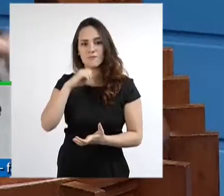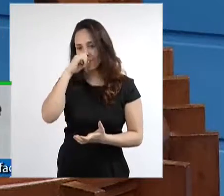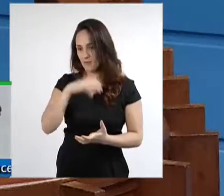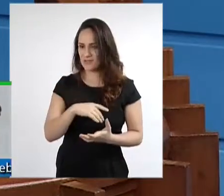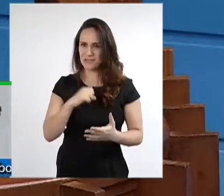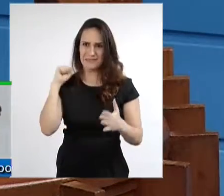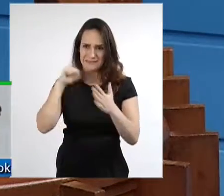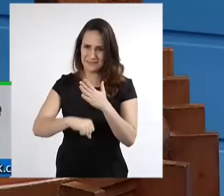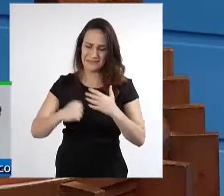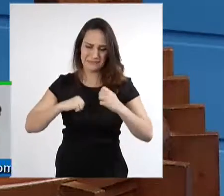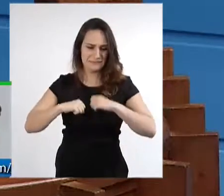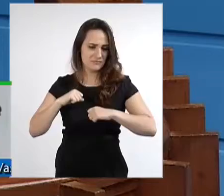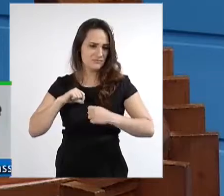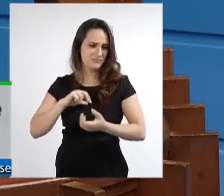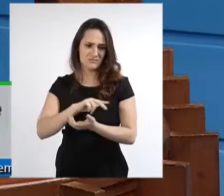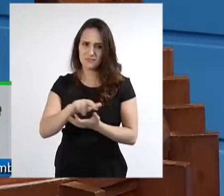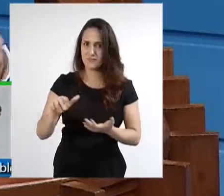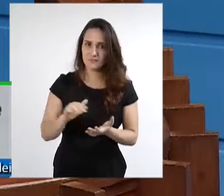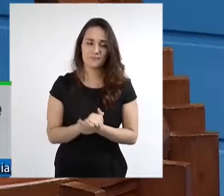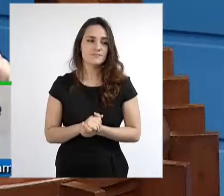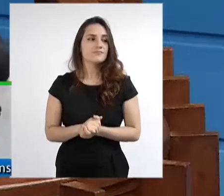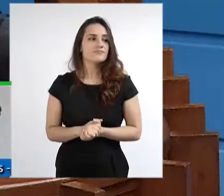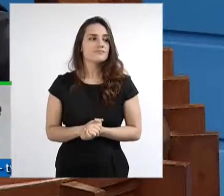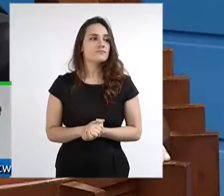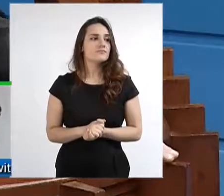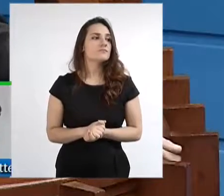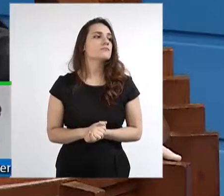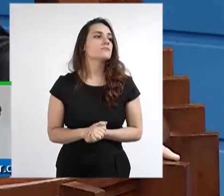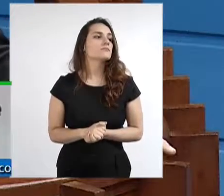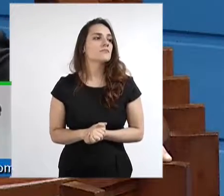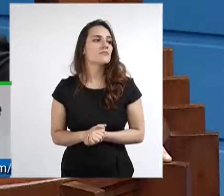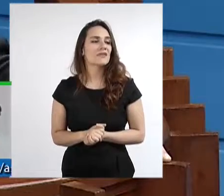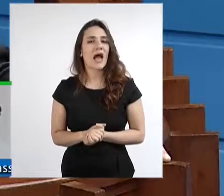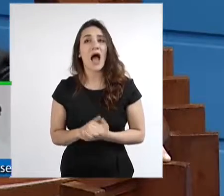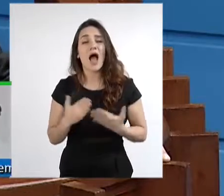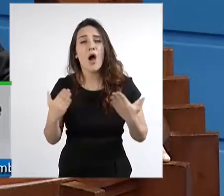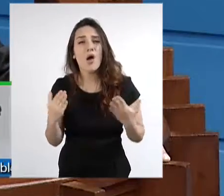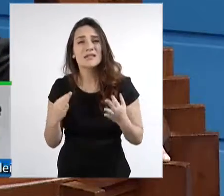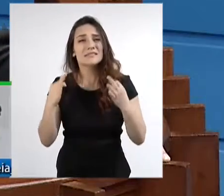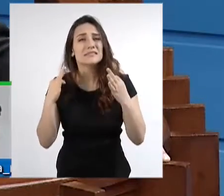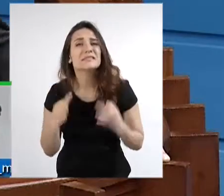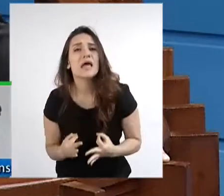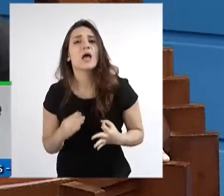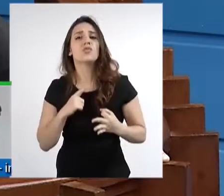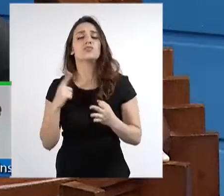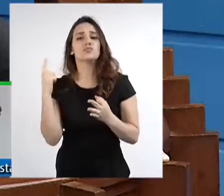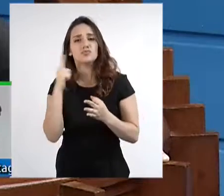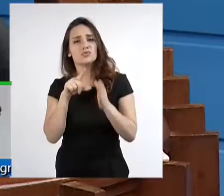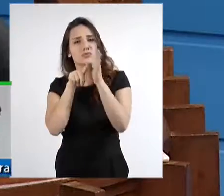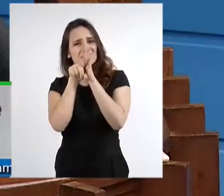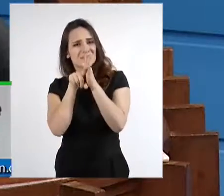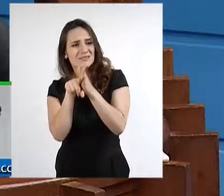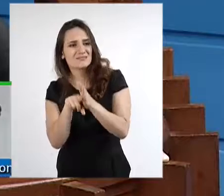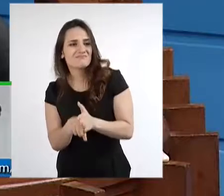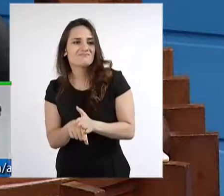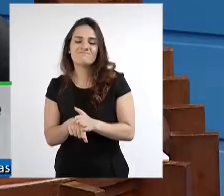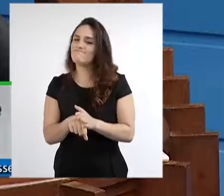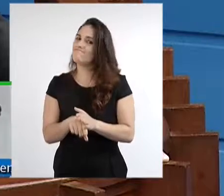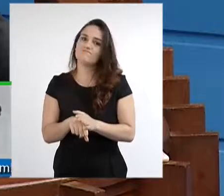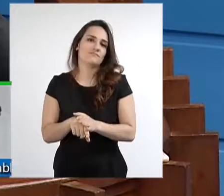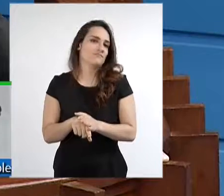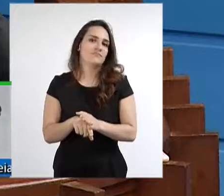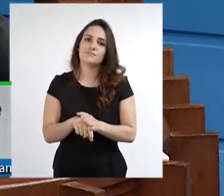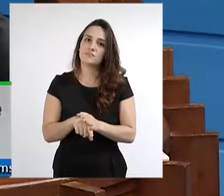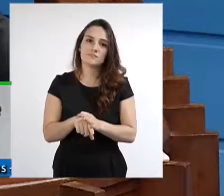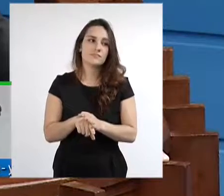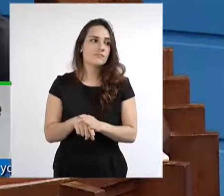grande dificuldade de ter os dados mais precisos no Mato Grosso do Sul, e uma campanha